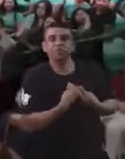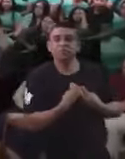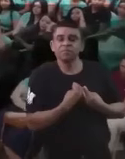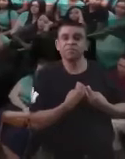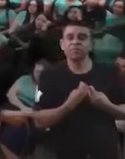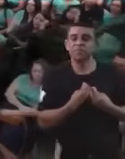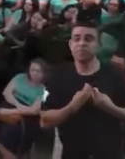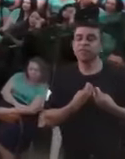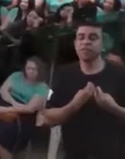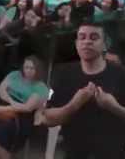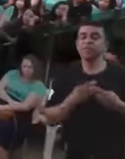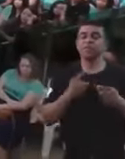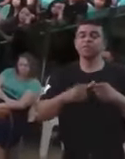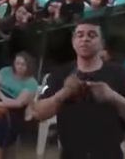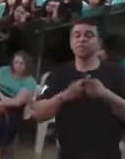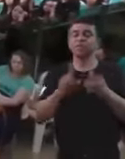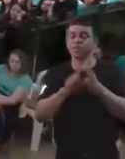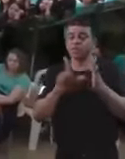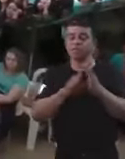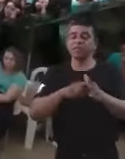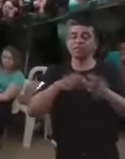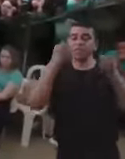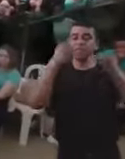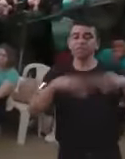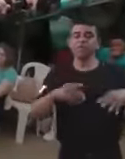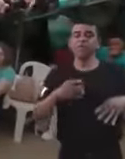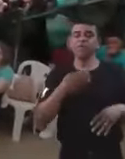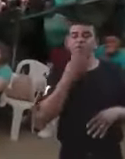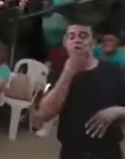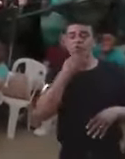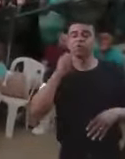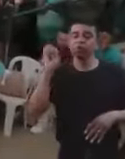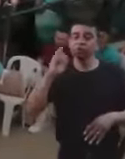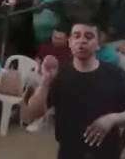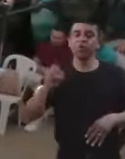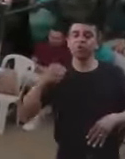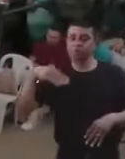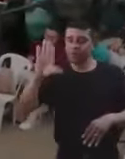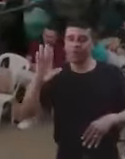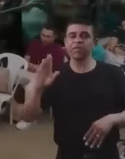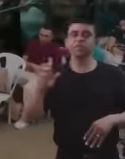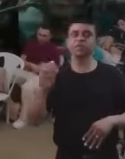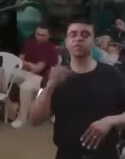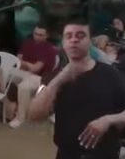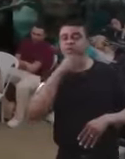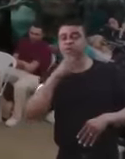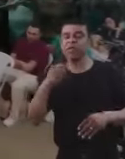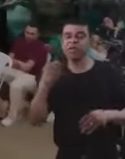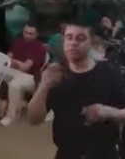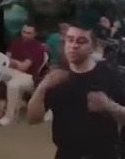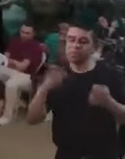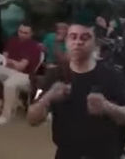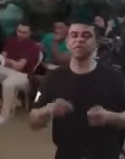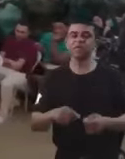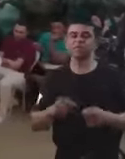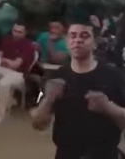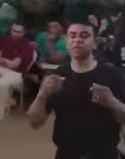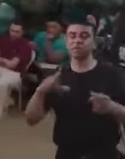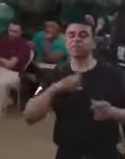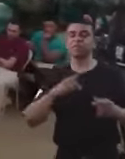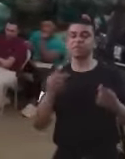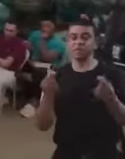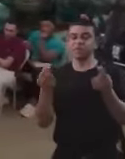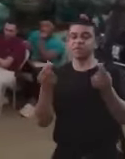Jesus quebre a lei para deixar ele mais rico. Ô, rico. Aí Jesus diz, quem me constituiu juiz sobre esse negócio teu aí? A